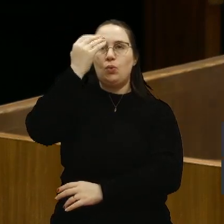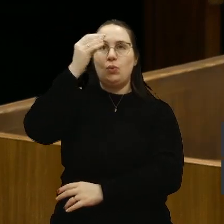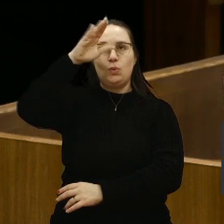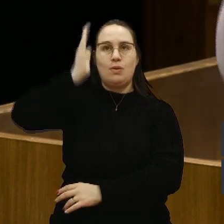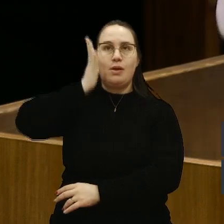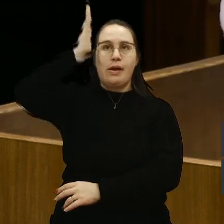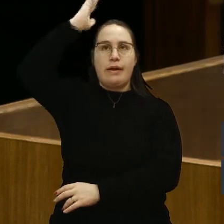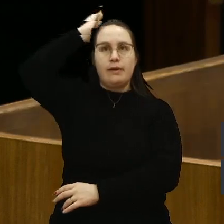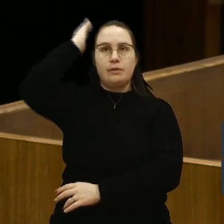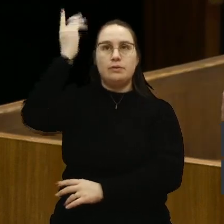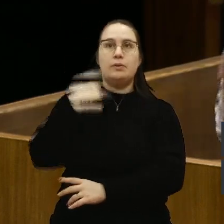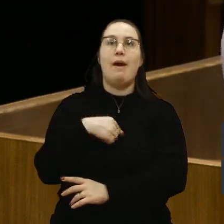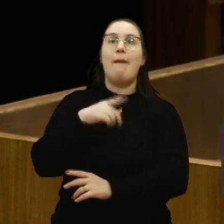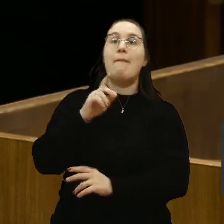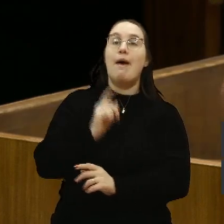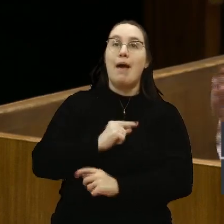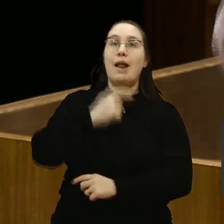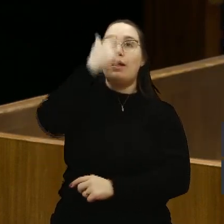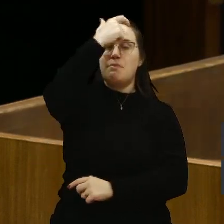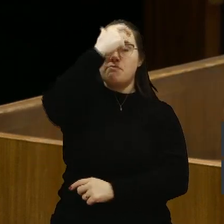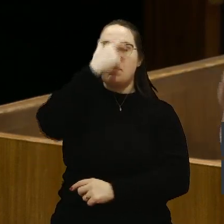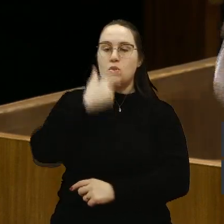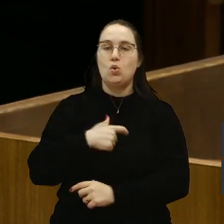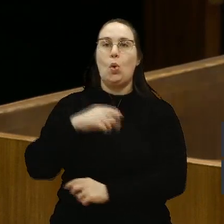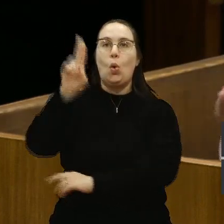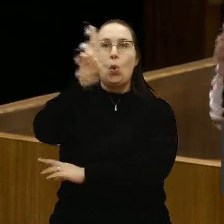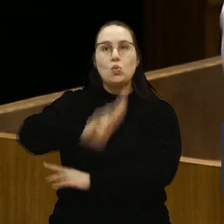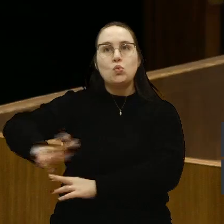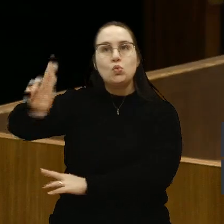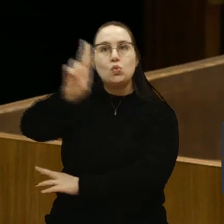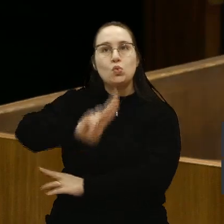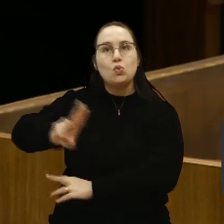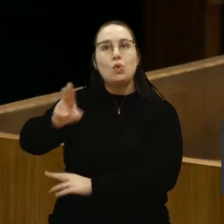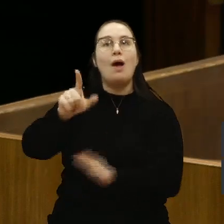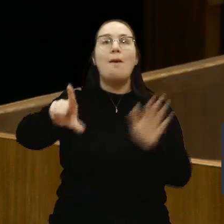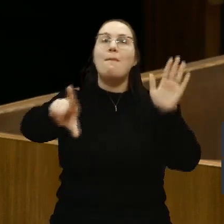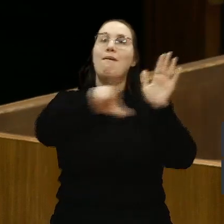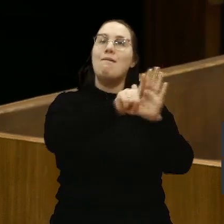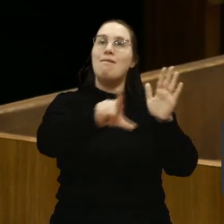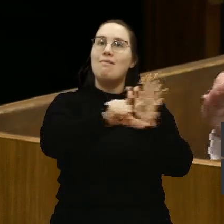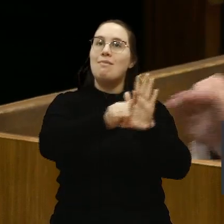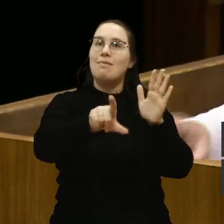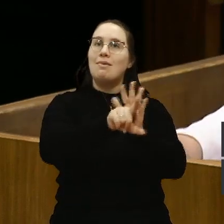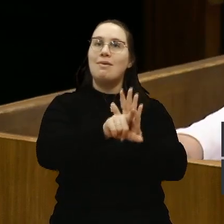veto para as pessoas de Caxias poderem utilizar uma legislação que